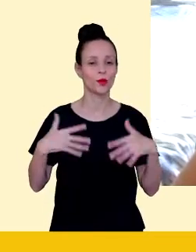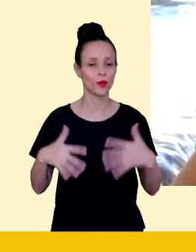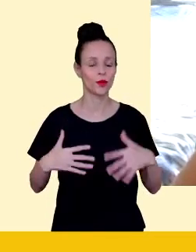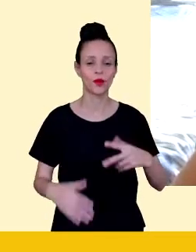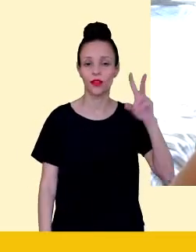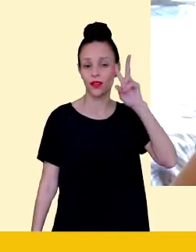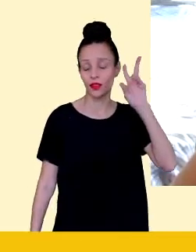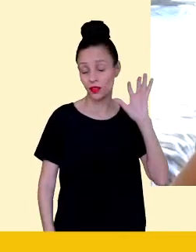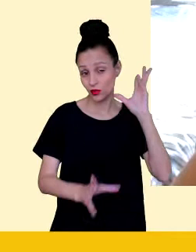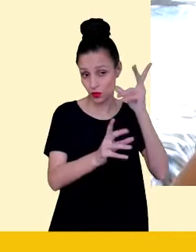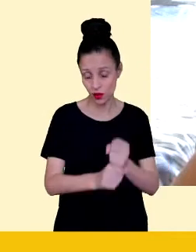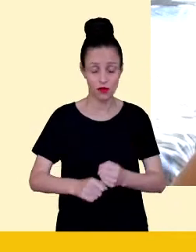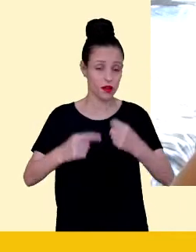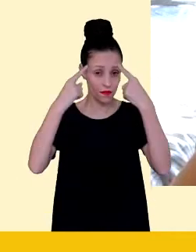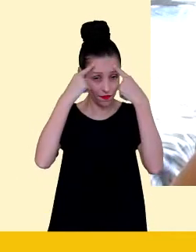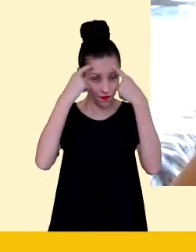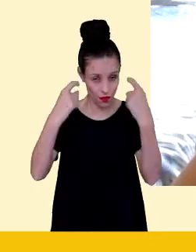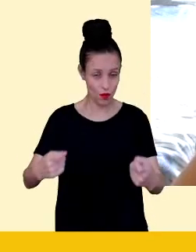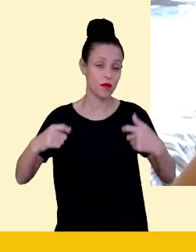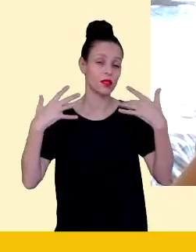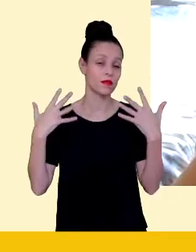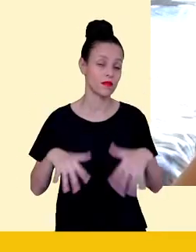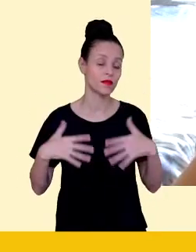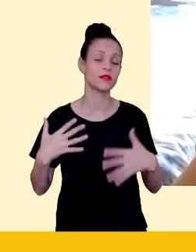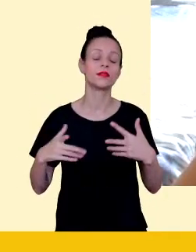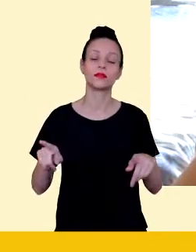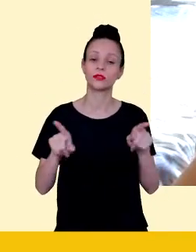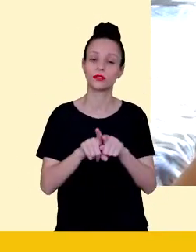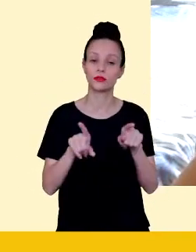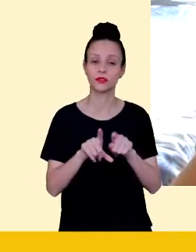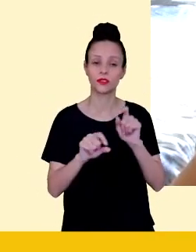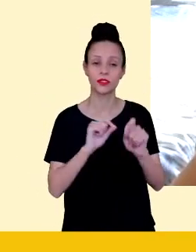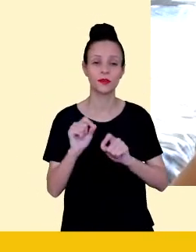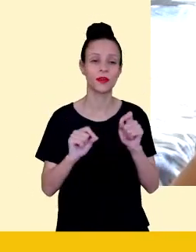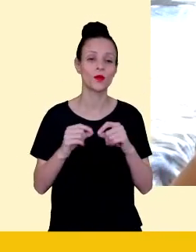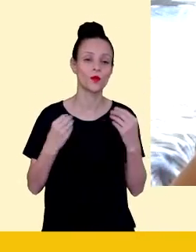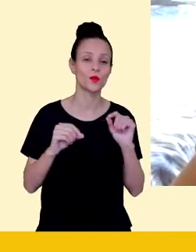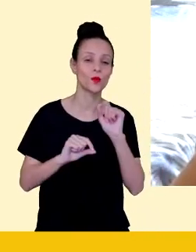desafio gigante de tratar de uma história, de uma violência tão grande e tão